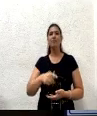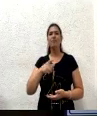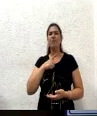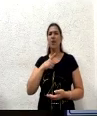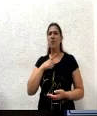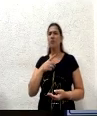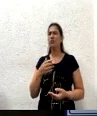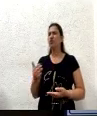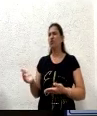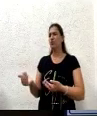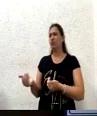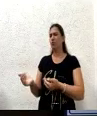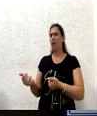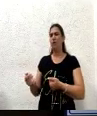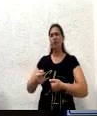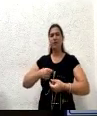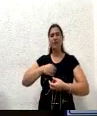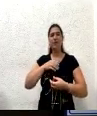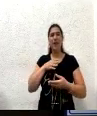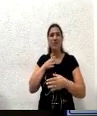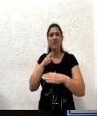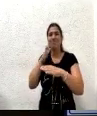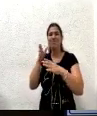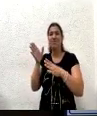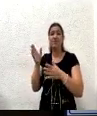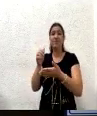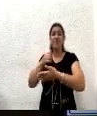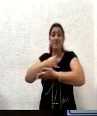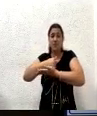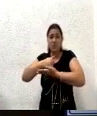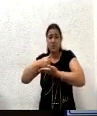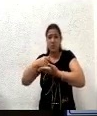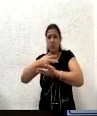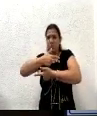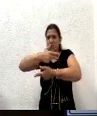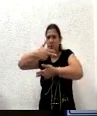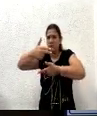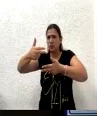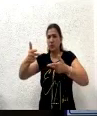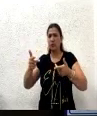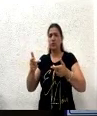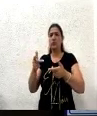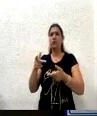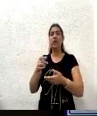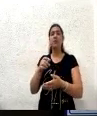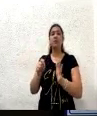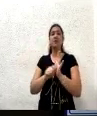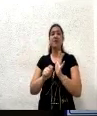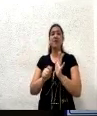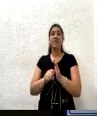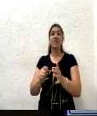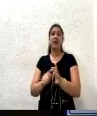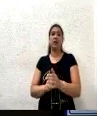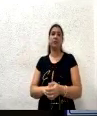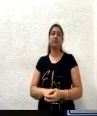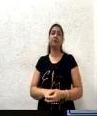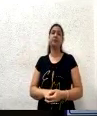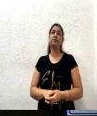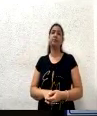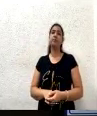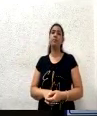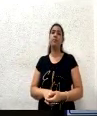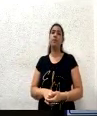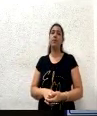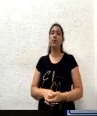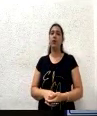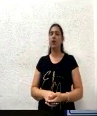envolvidos em drogas. Então, nós vamos fazer um trabalho referente a isso e para que em